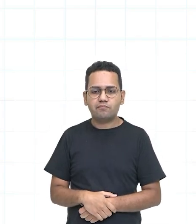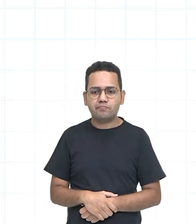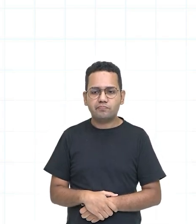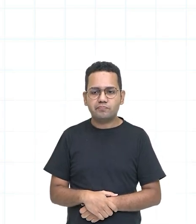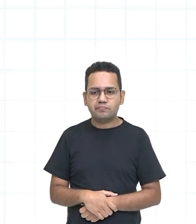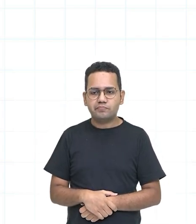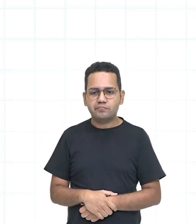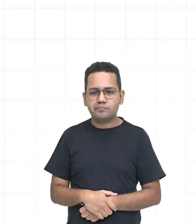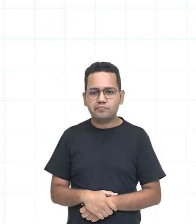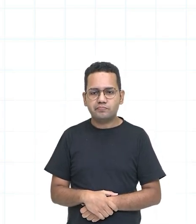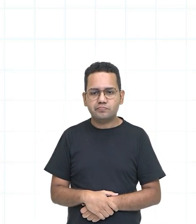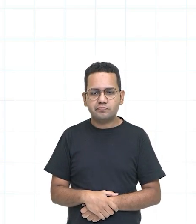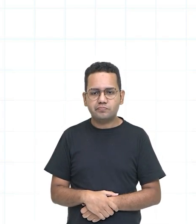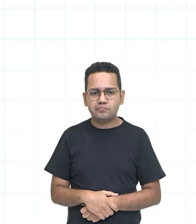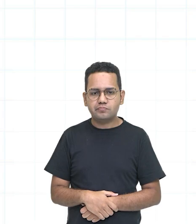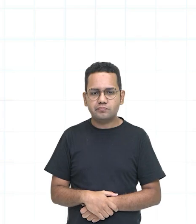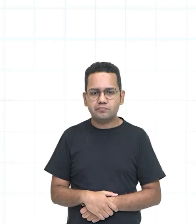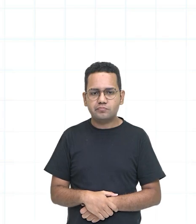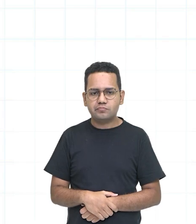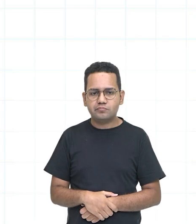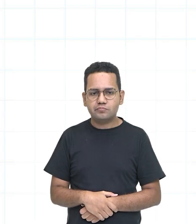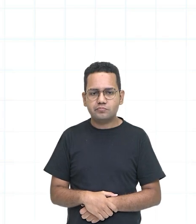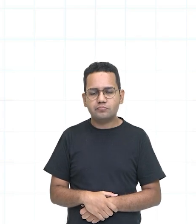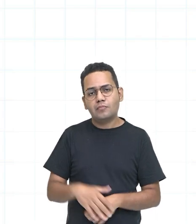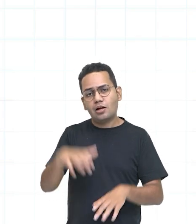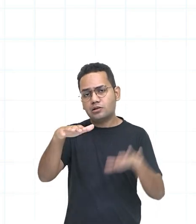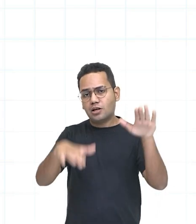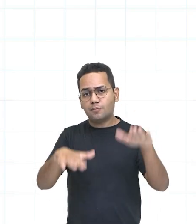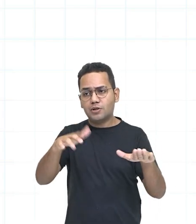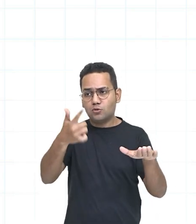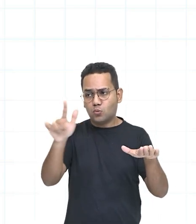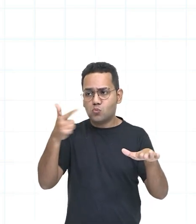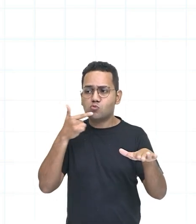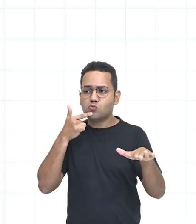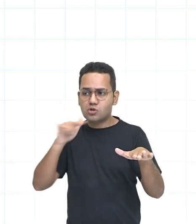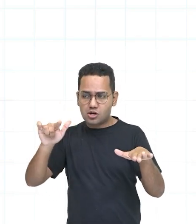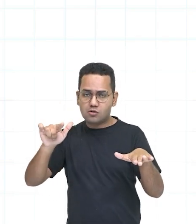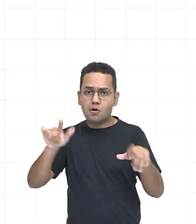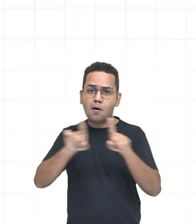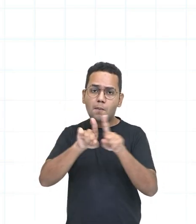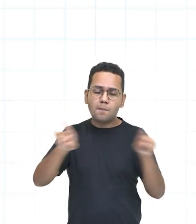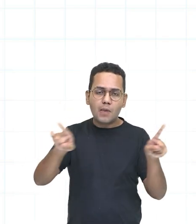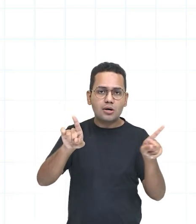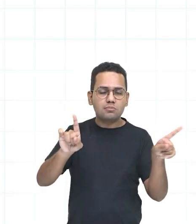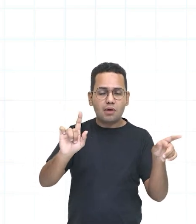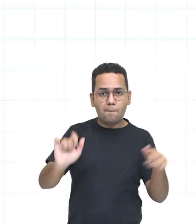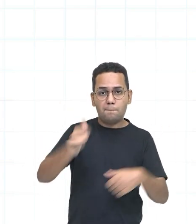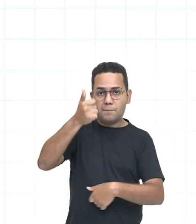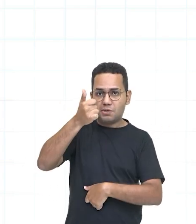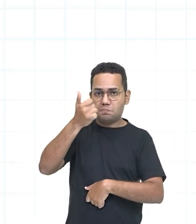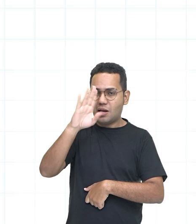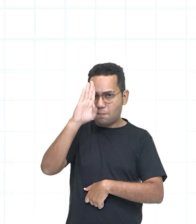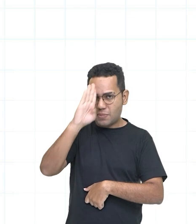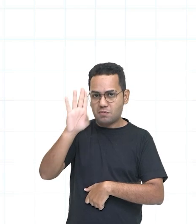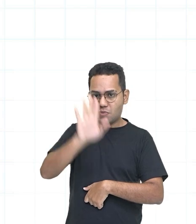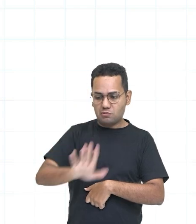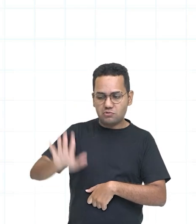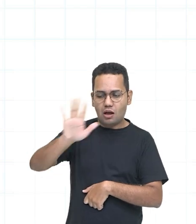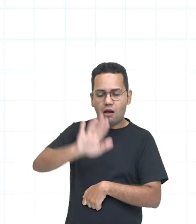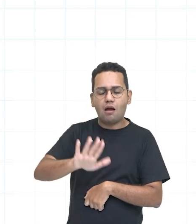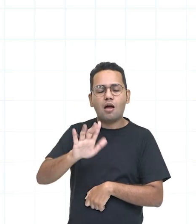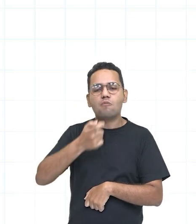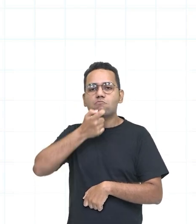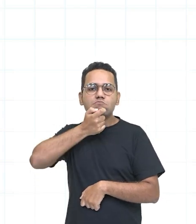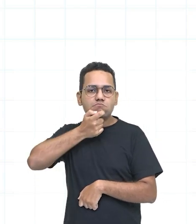cada vez, né, relacionado, independente da língua dos falantes, é a língua inglesa que está sendo utilizada, então, nessa área